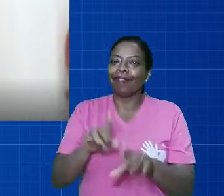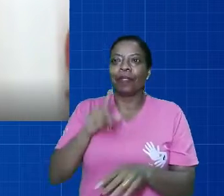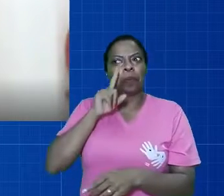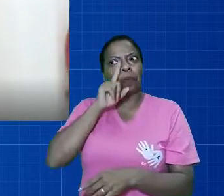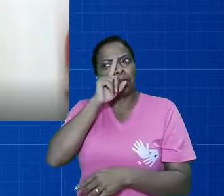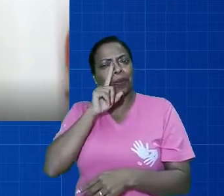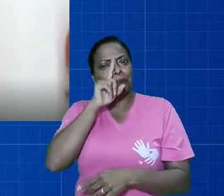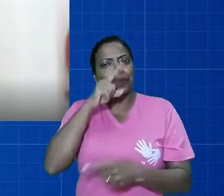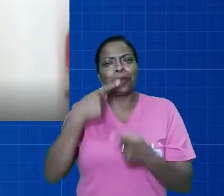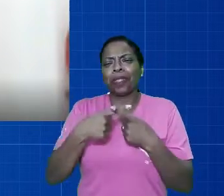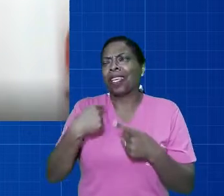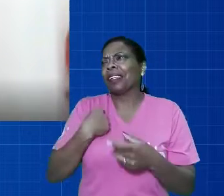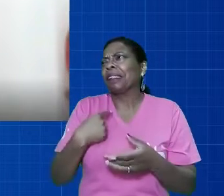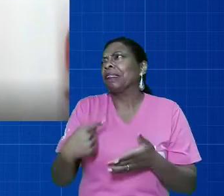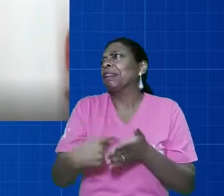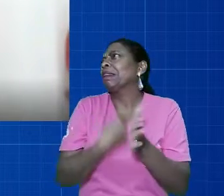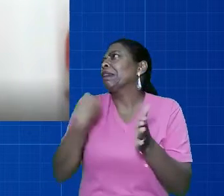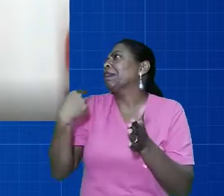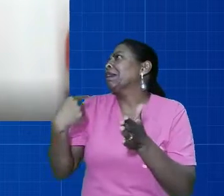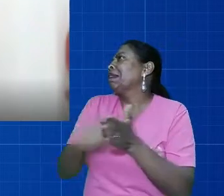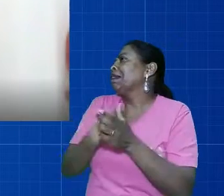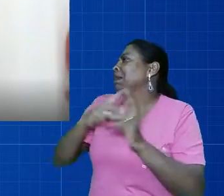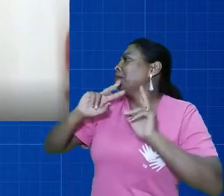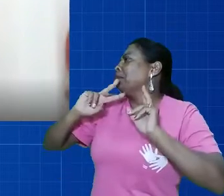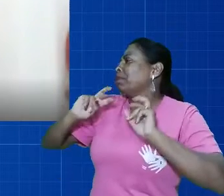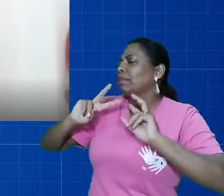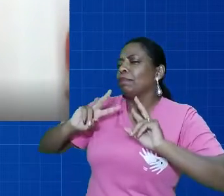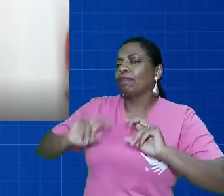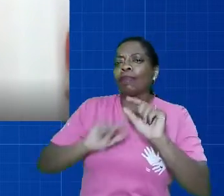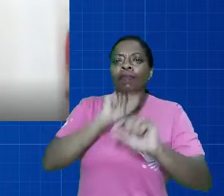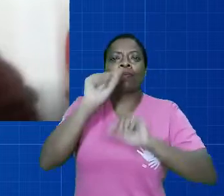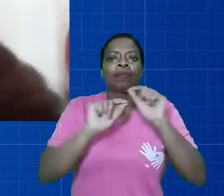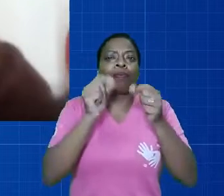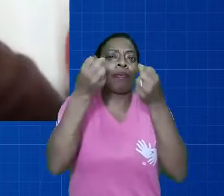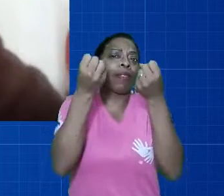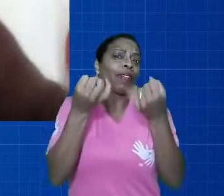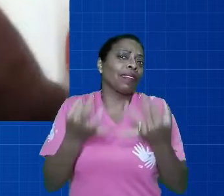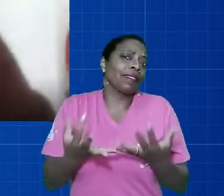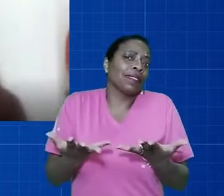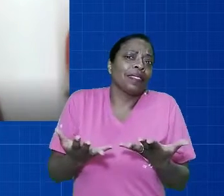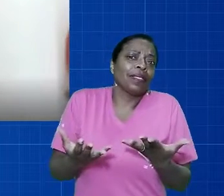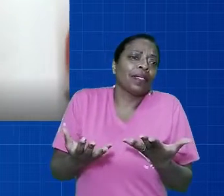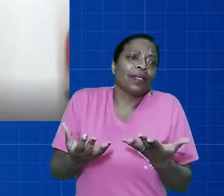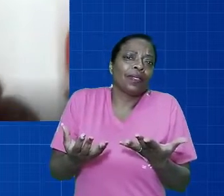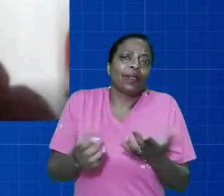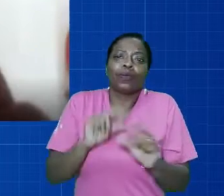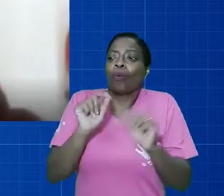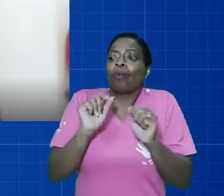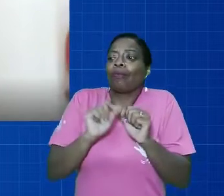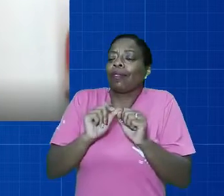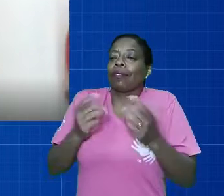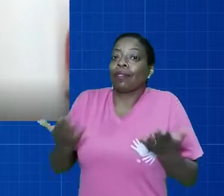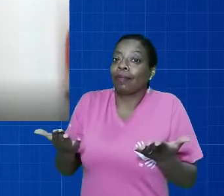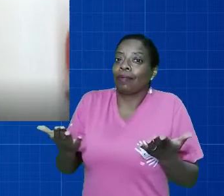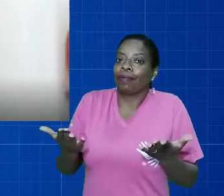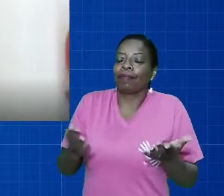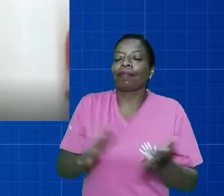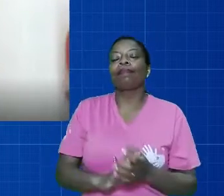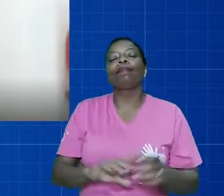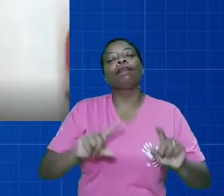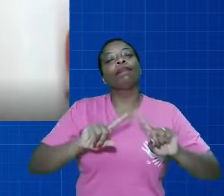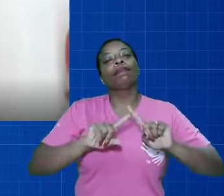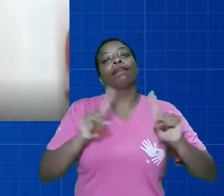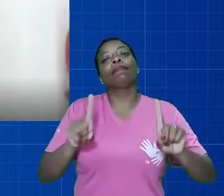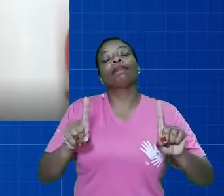que que eu falo? Mas tem questões assim que eu, primeiro discutir um pouco. Então, essa fala vai